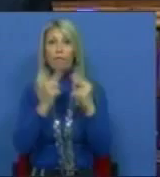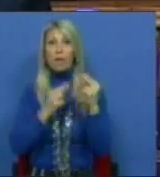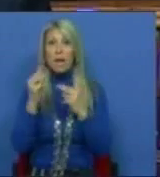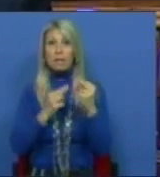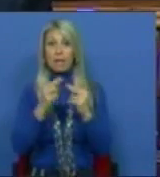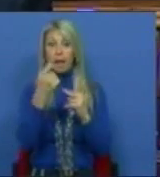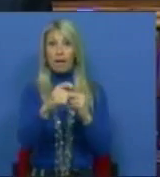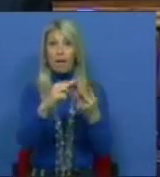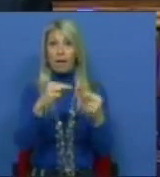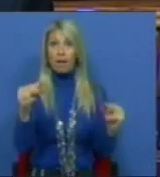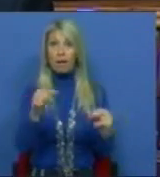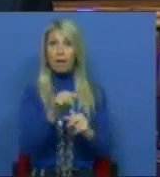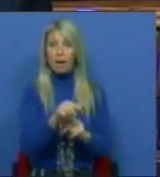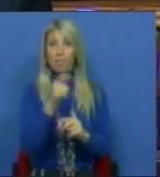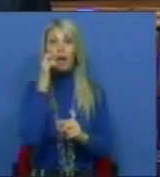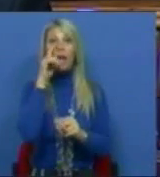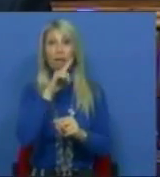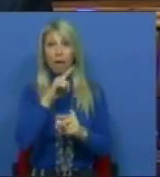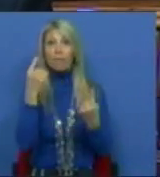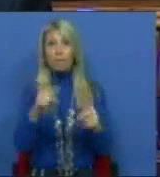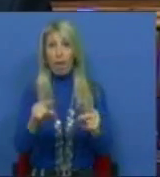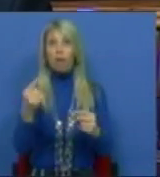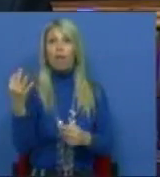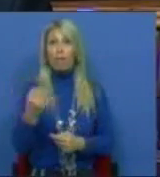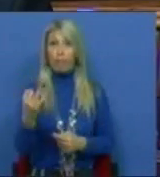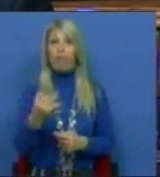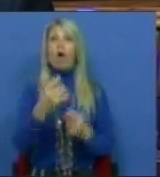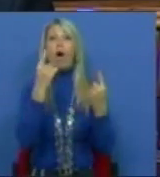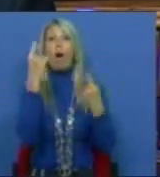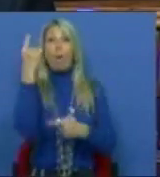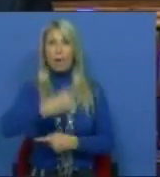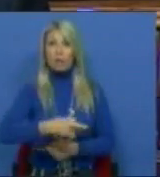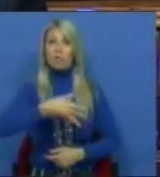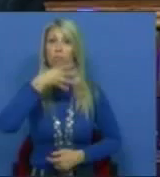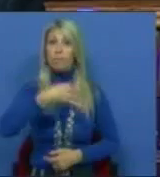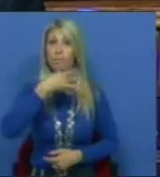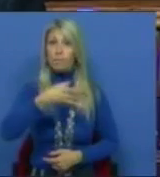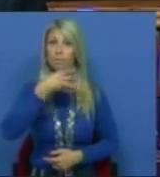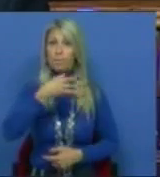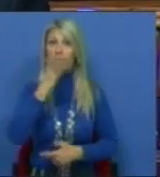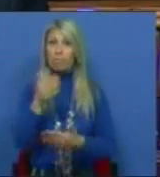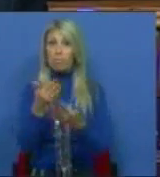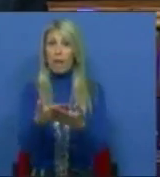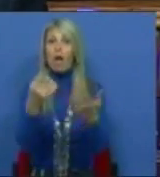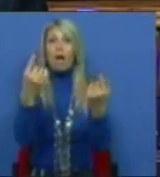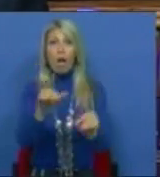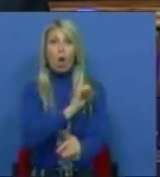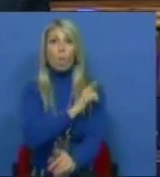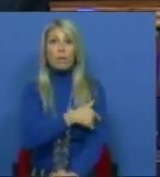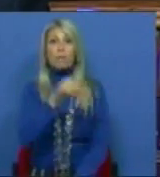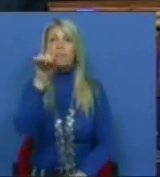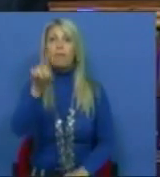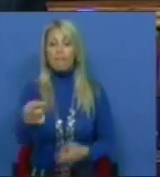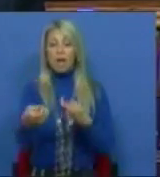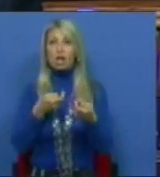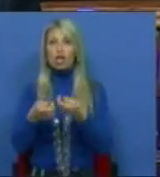dos autarcas, de facto, quem tem a obrigação de prestar contas, que tem a competência também